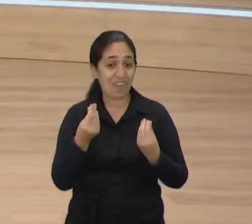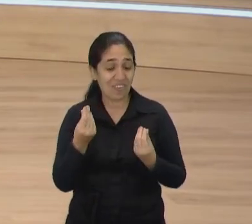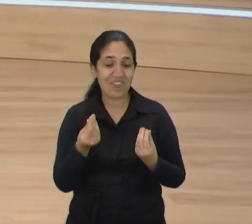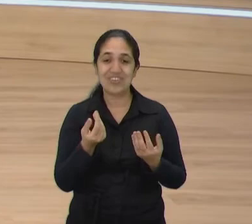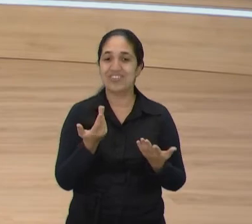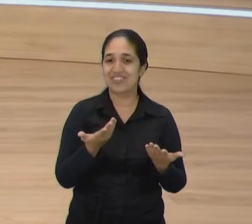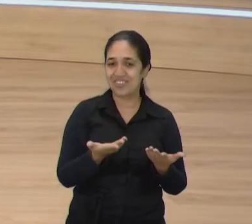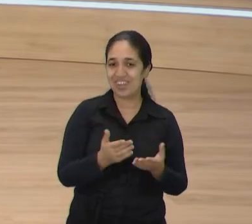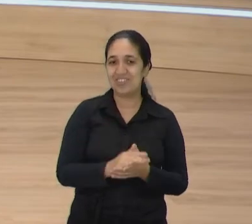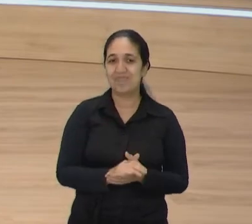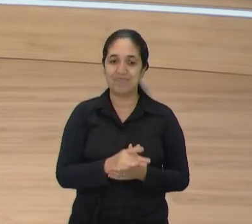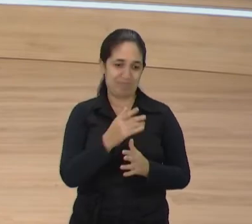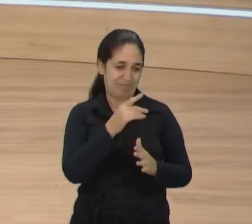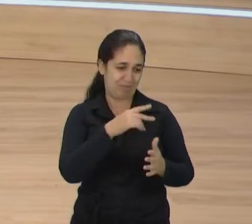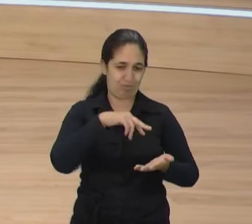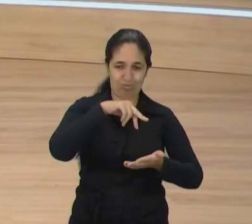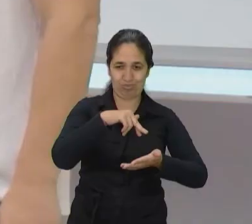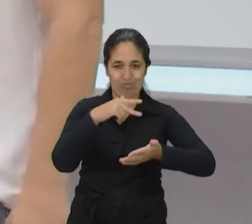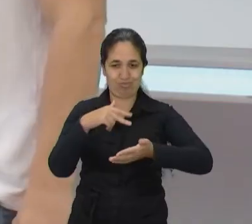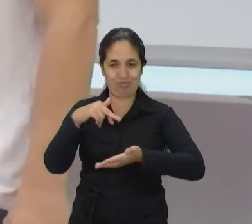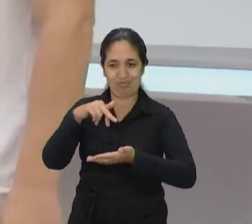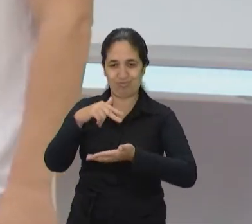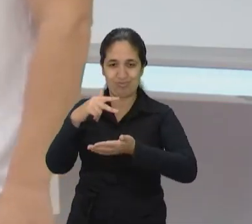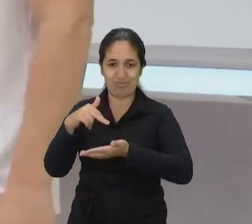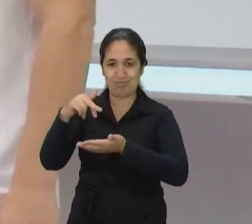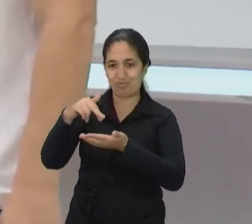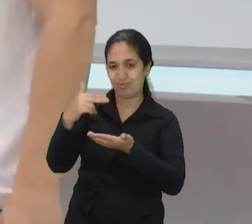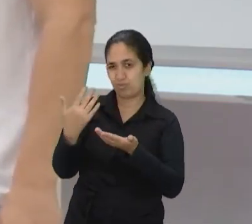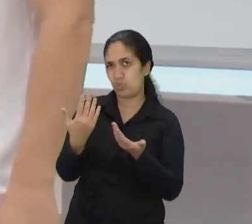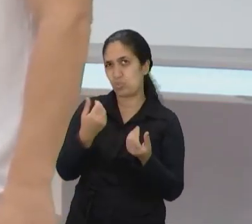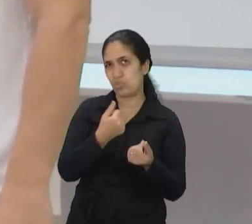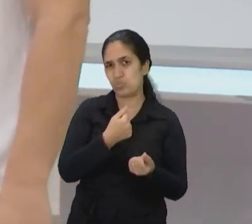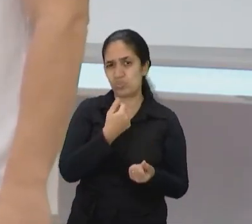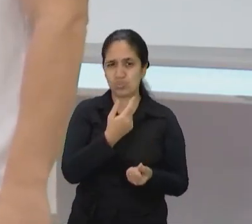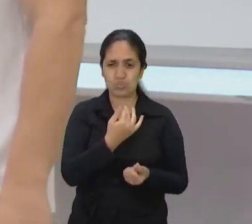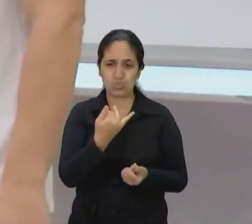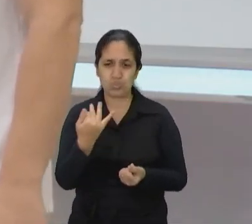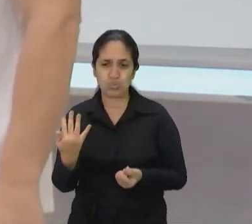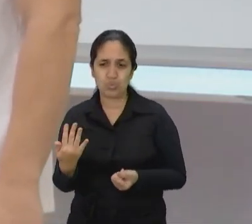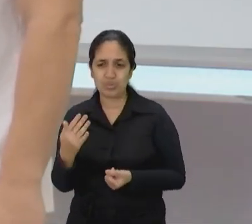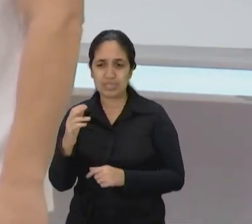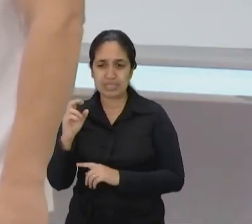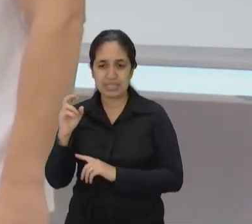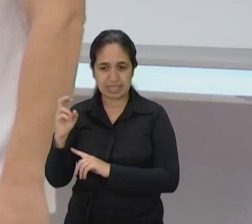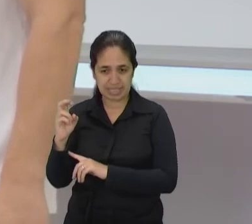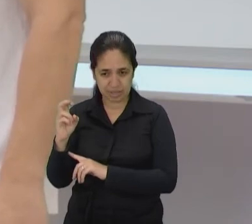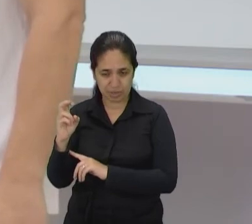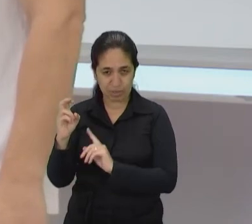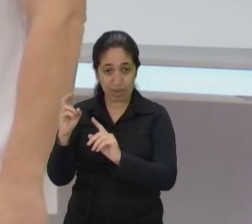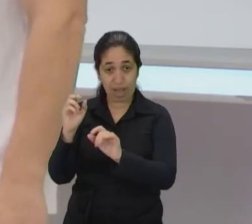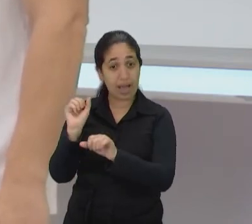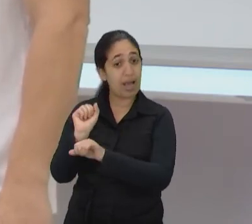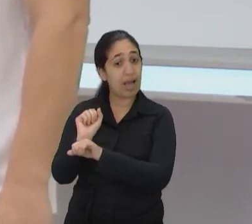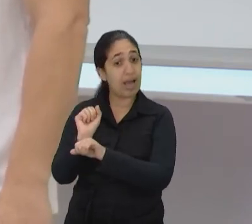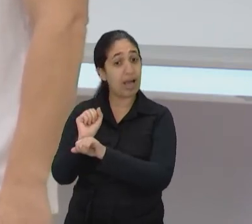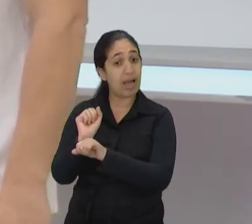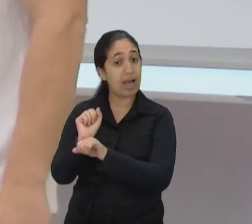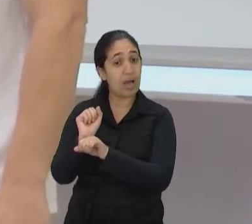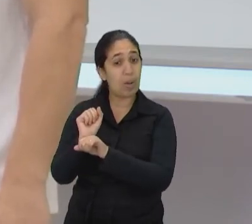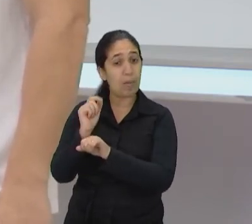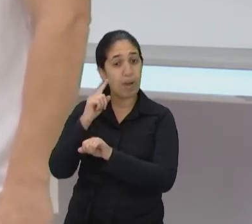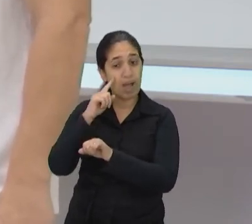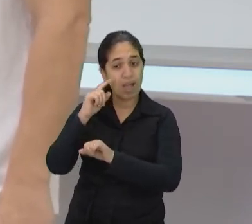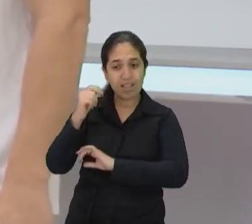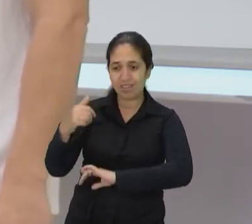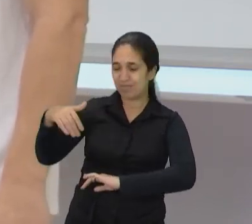A gente chega ali no 5 e aí a gente vai esperar para olhar e fazer